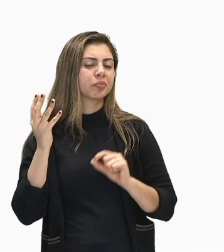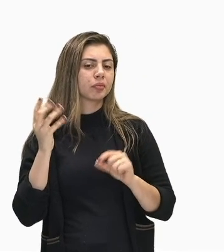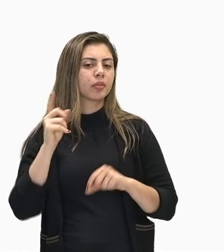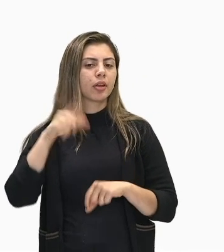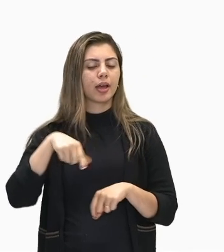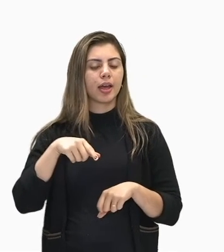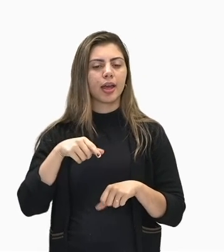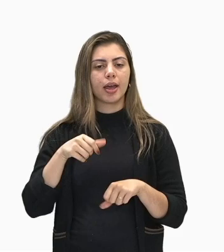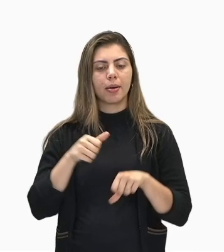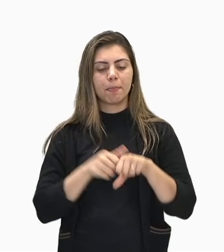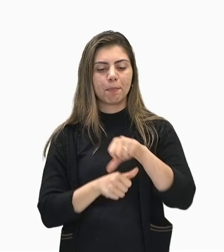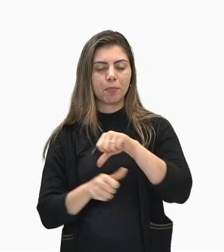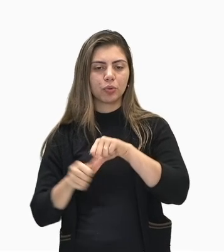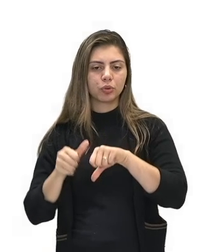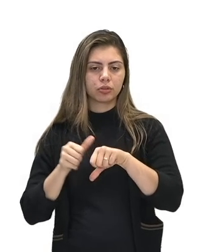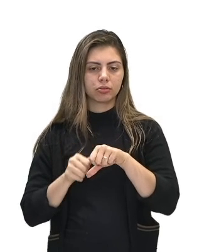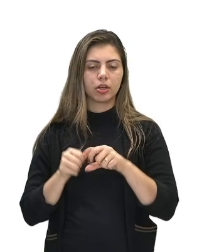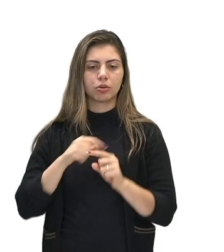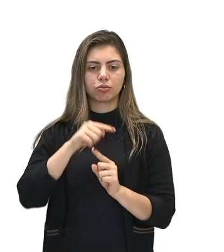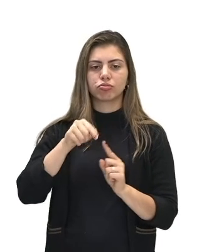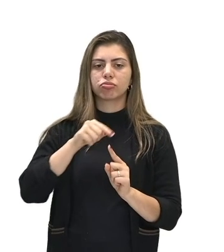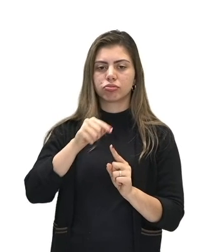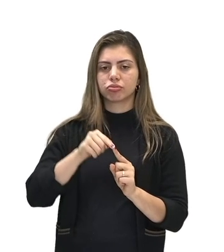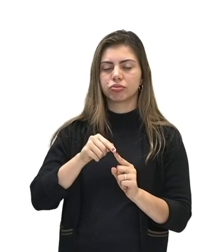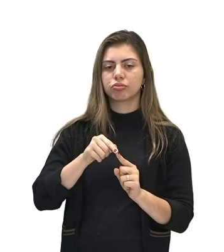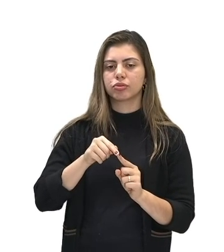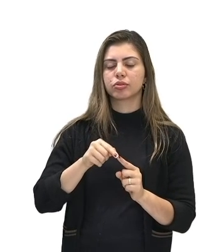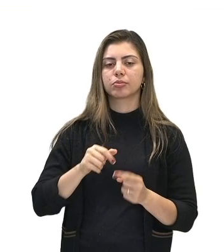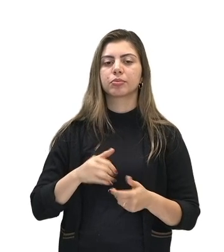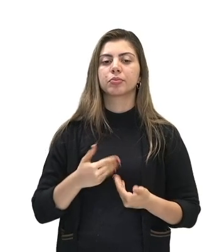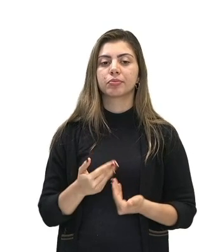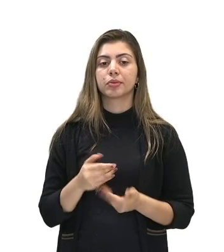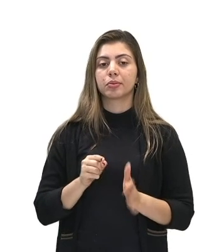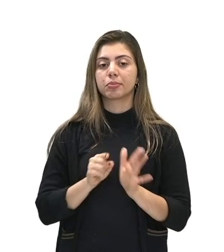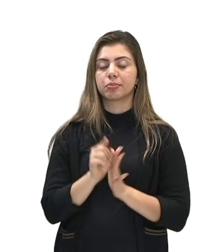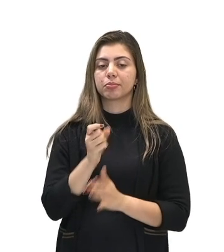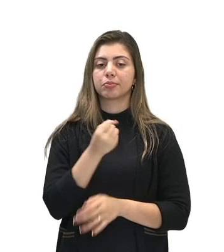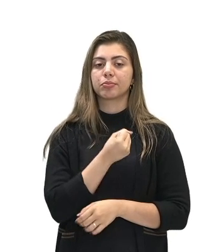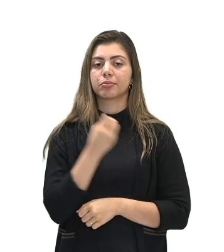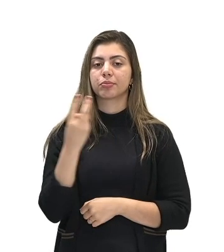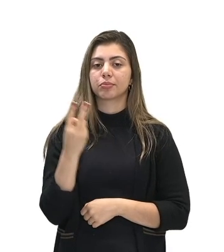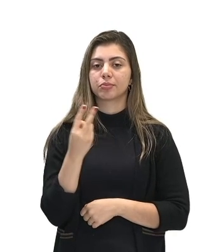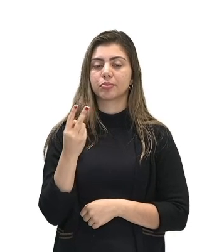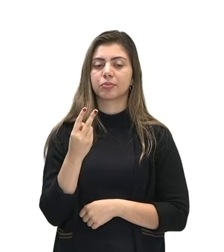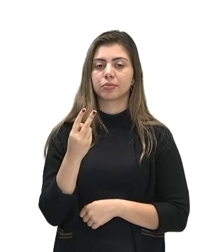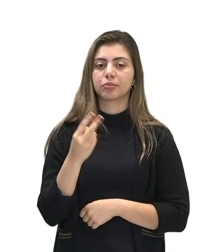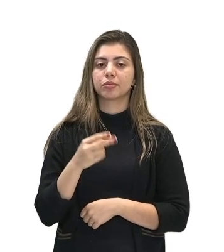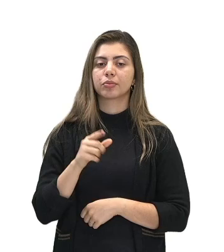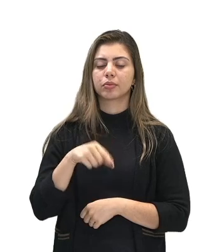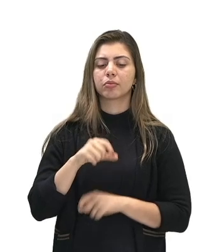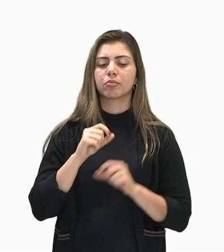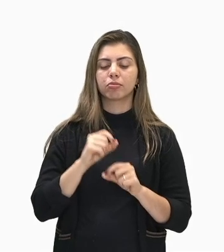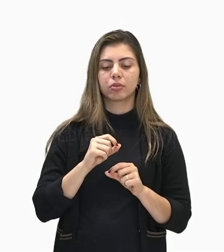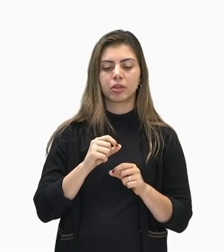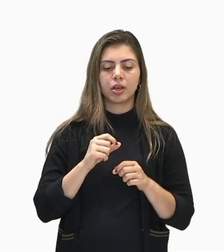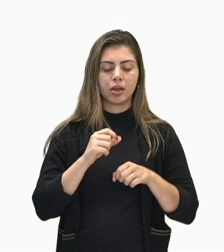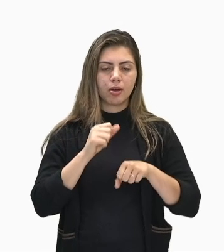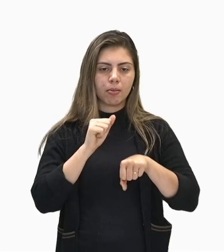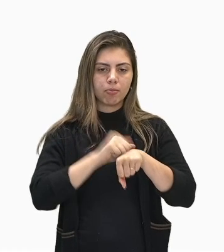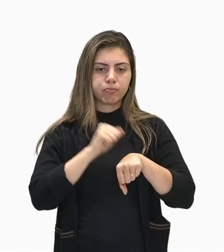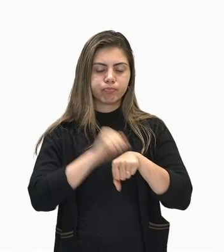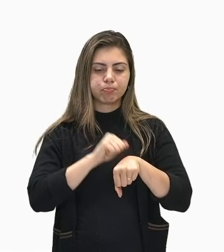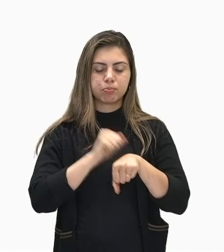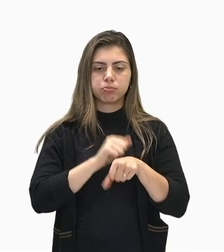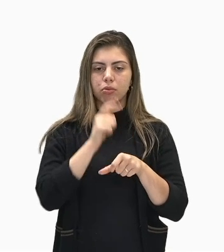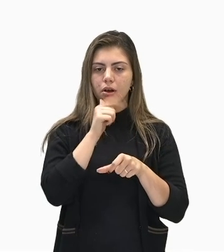físico, tá? Então, na questão número 2, eu tenho aí um pedaço de gelo, deixa eu mostrar, um